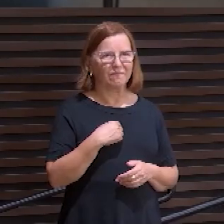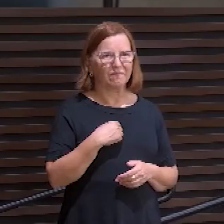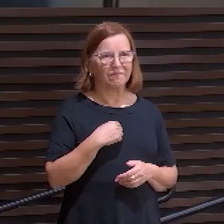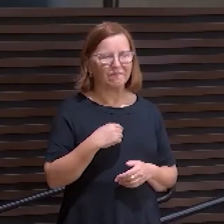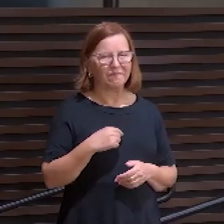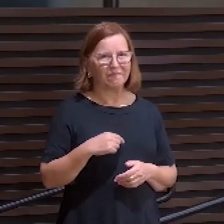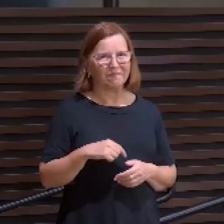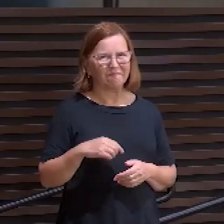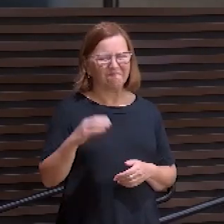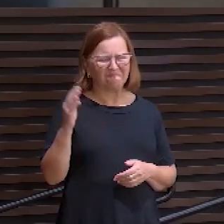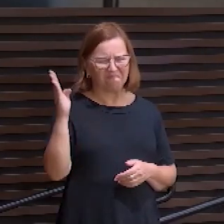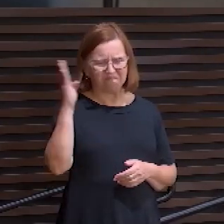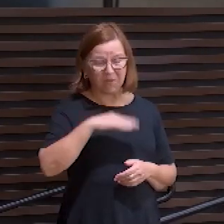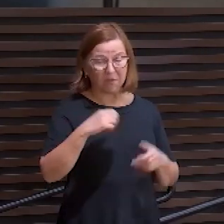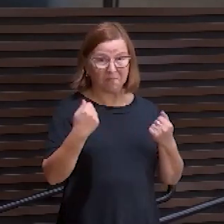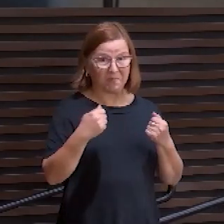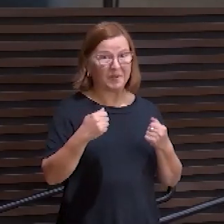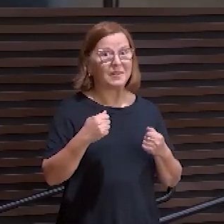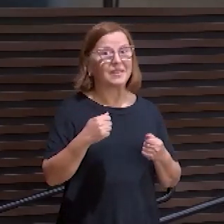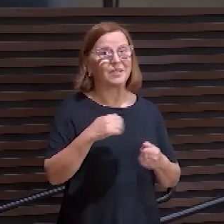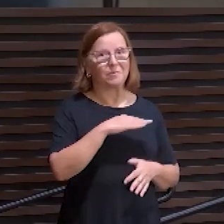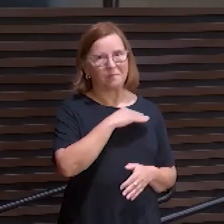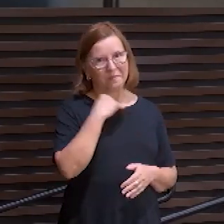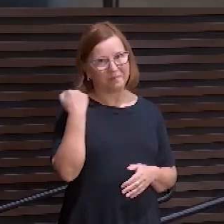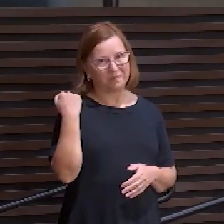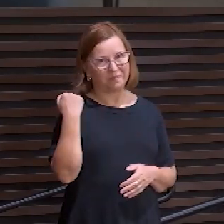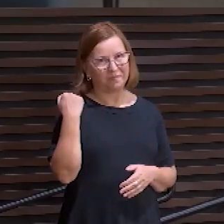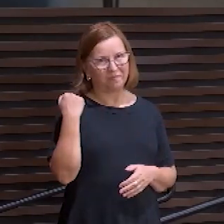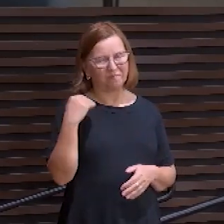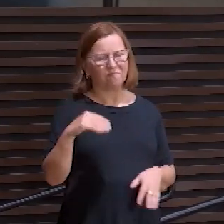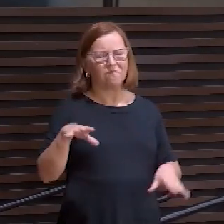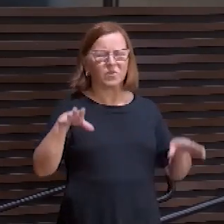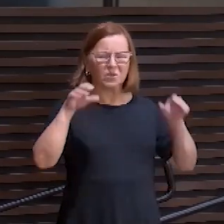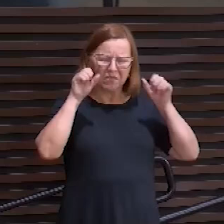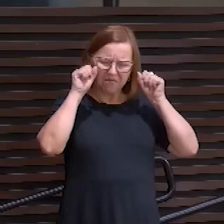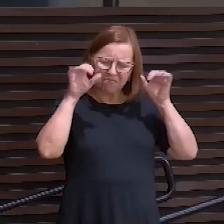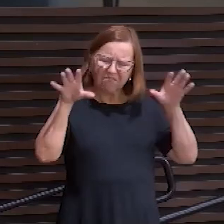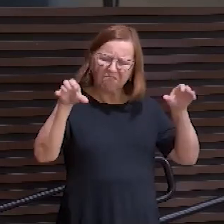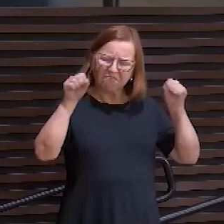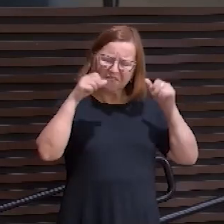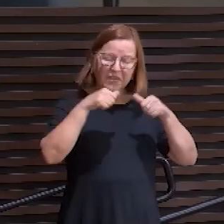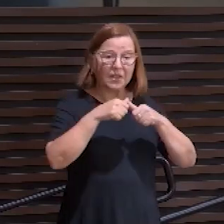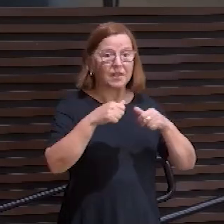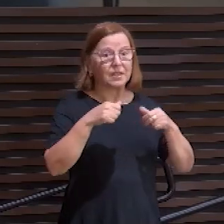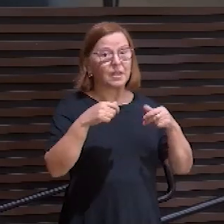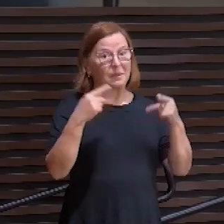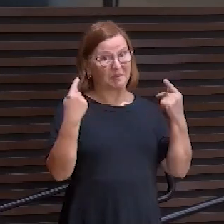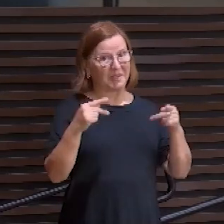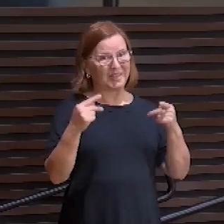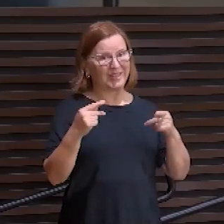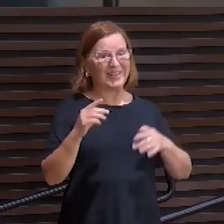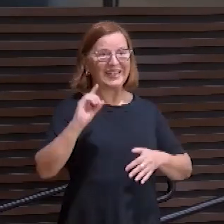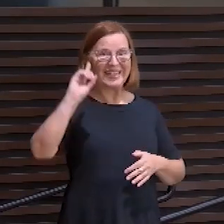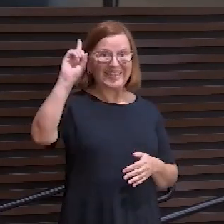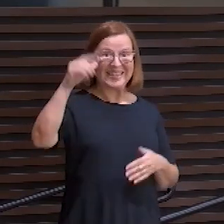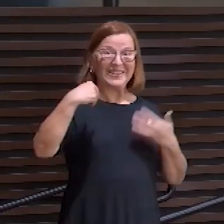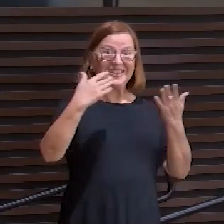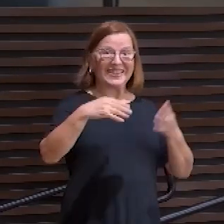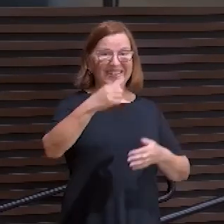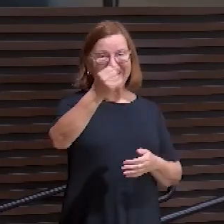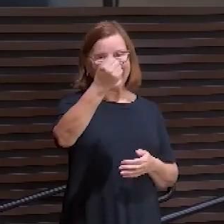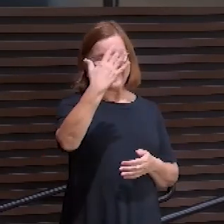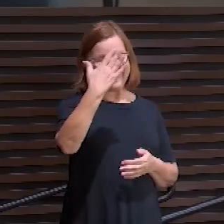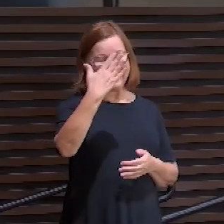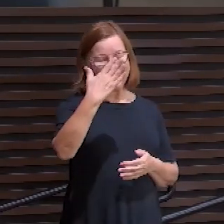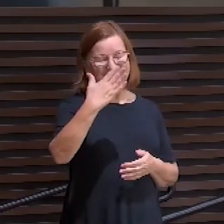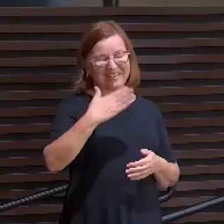e que eu precisava morrer. Foi ouvindo esta pregação que Deus trouxe revelação ao meu